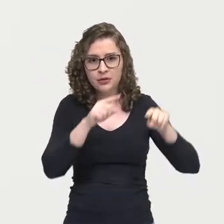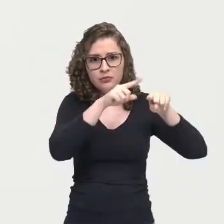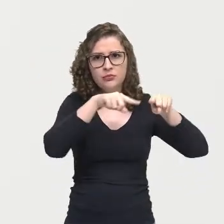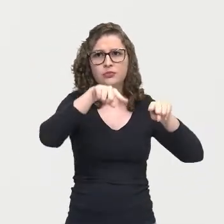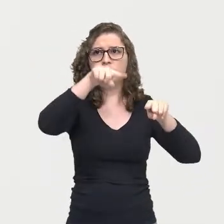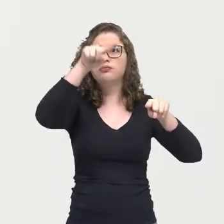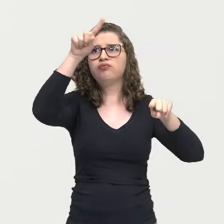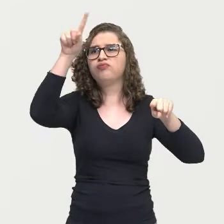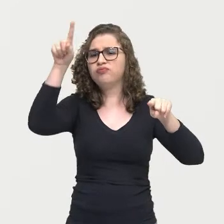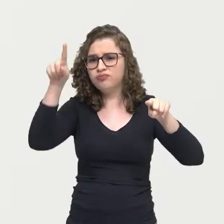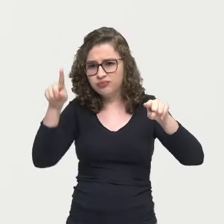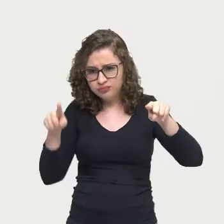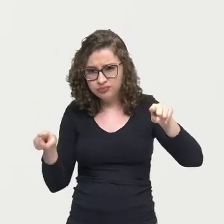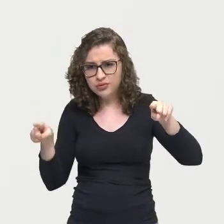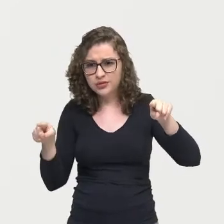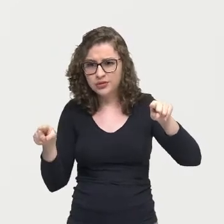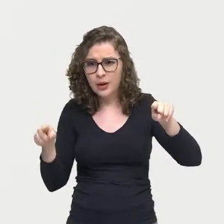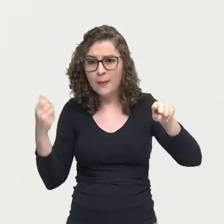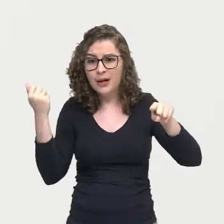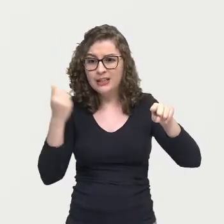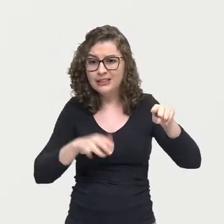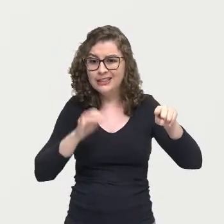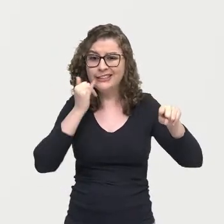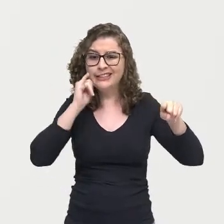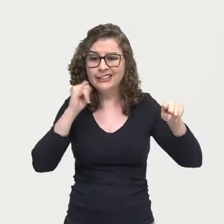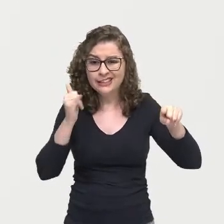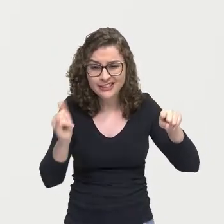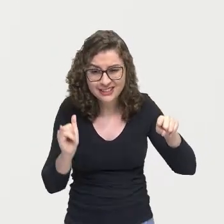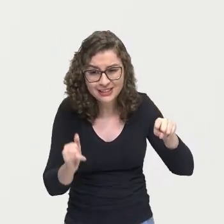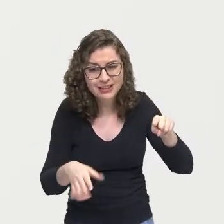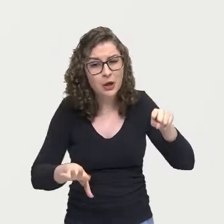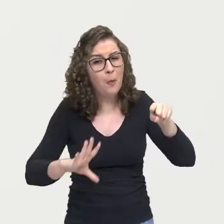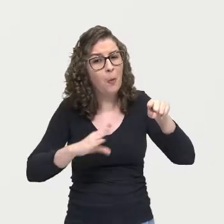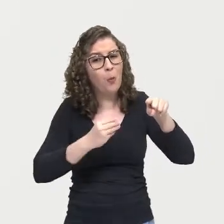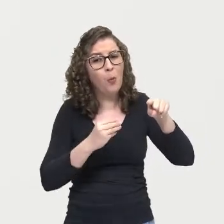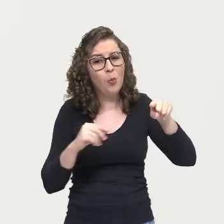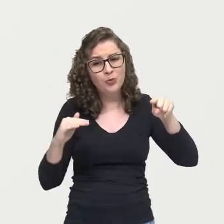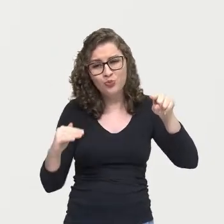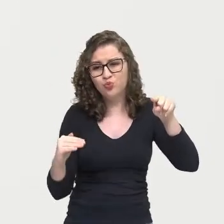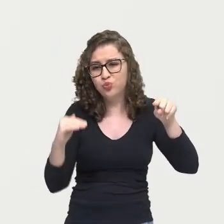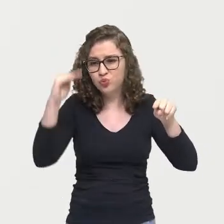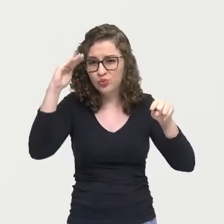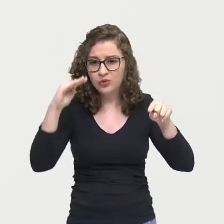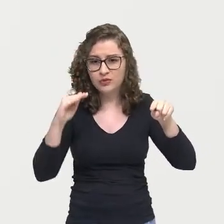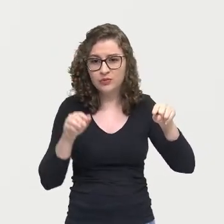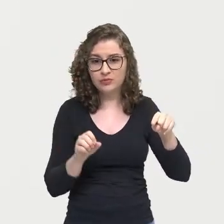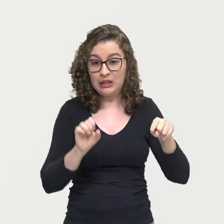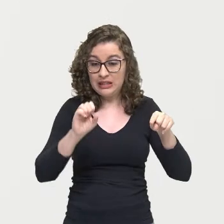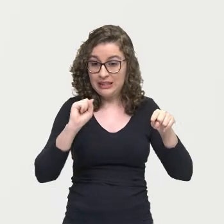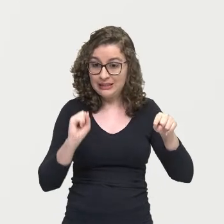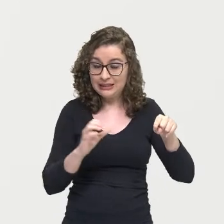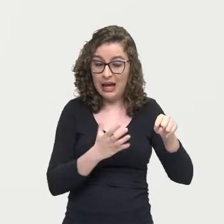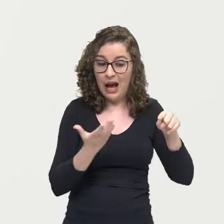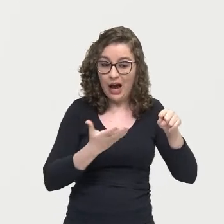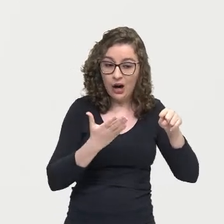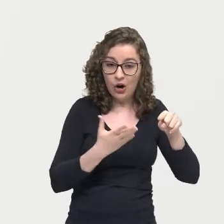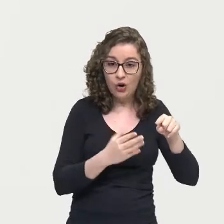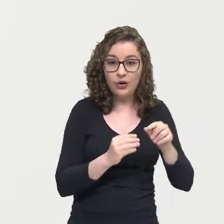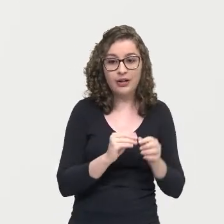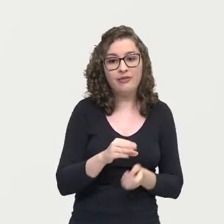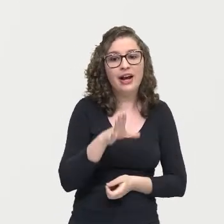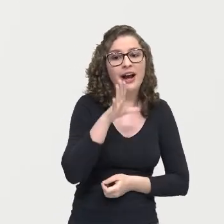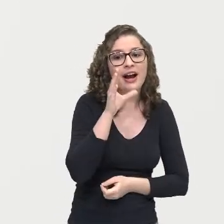de muita energia para a reação começar a acontecer. Quando eu adiciono o catalisador a essa